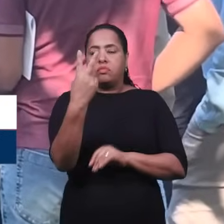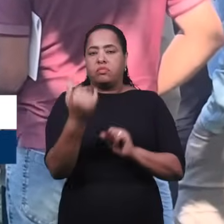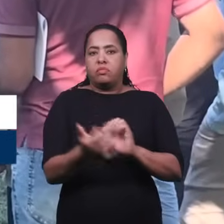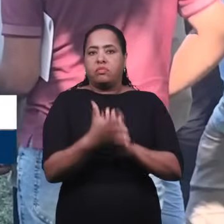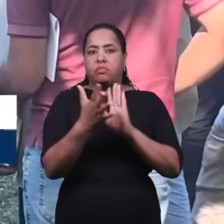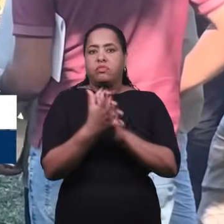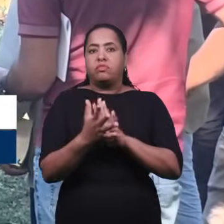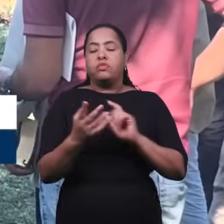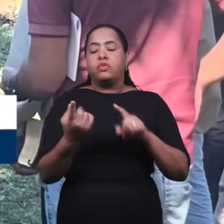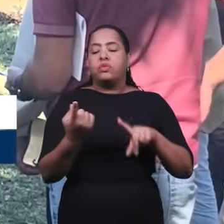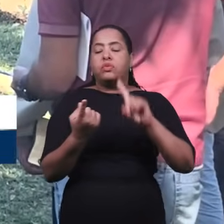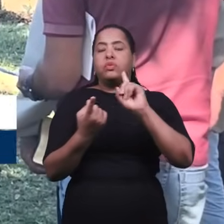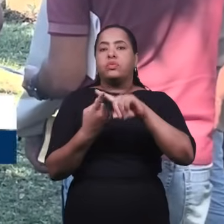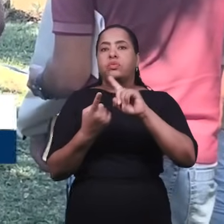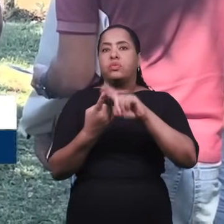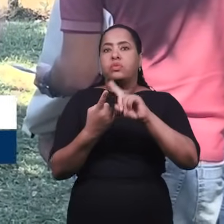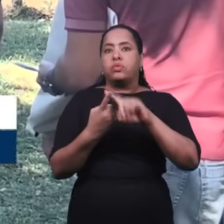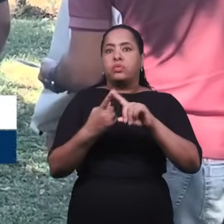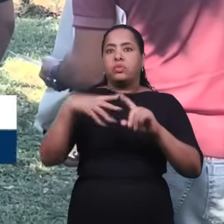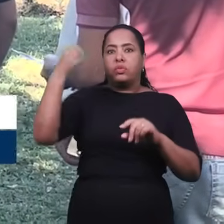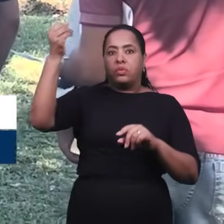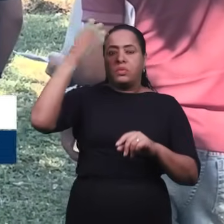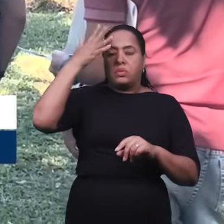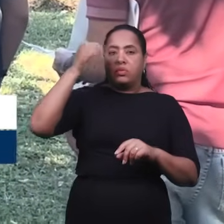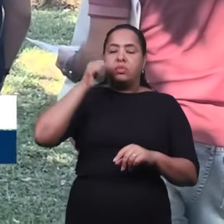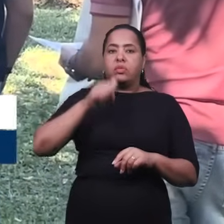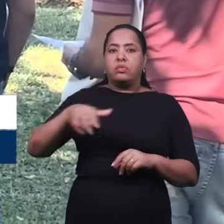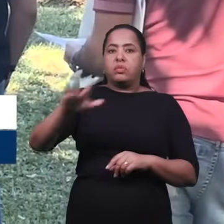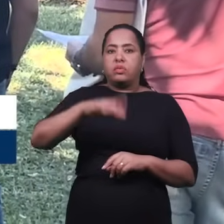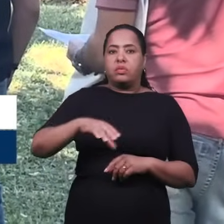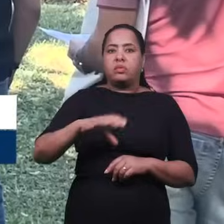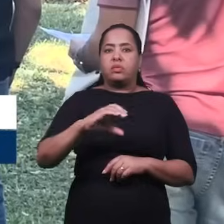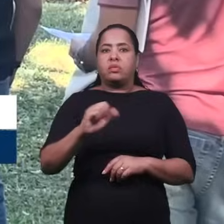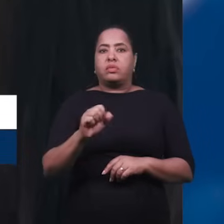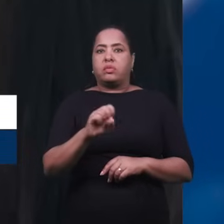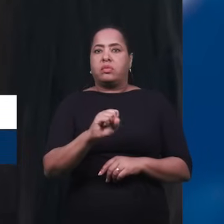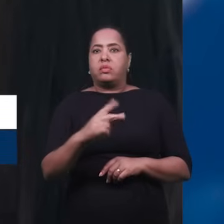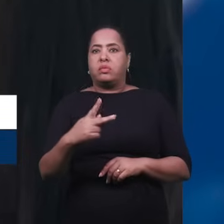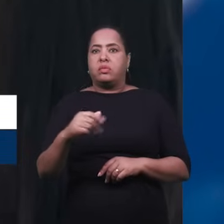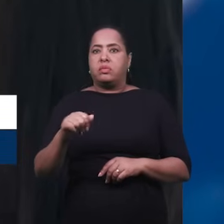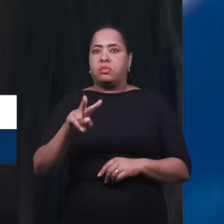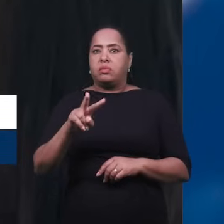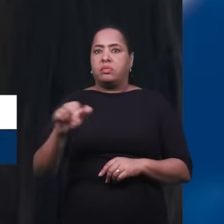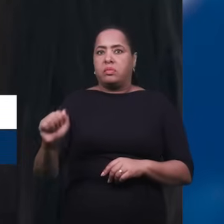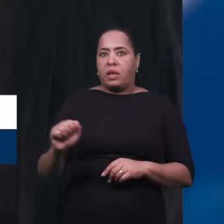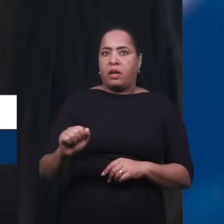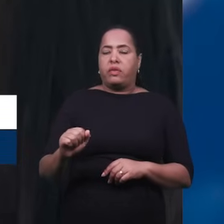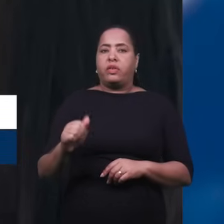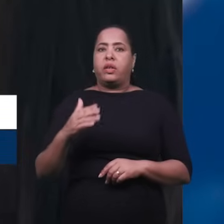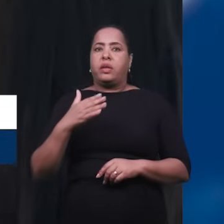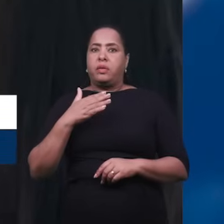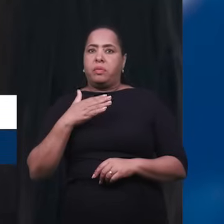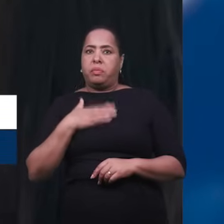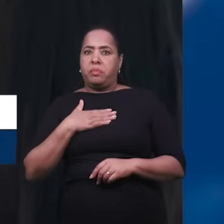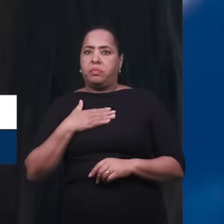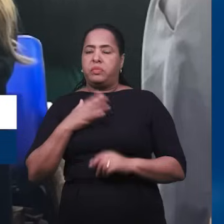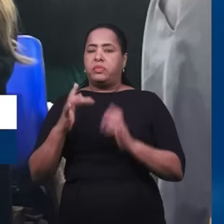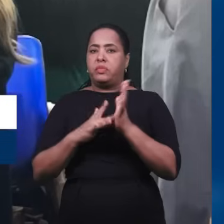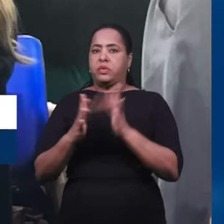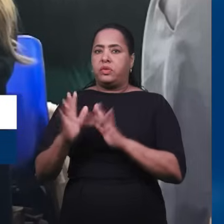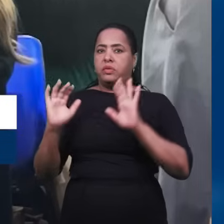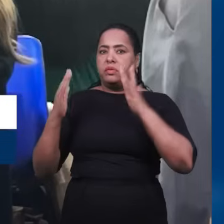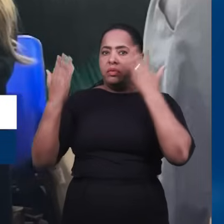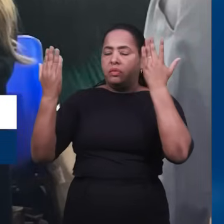ensinados. Um deles, revelado para uma irmã da área de Caçapava, o hino Meu Jesus Milagroso É.